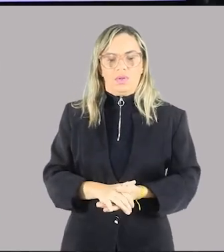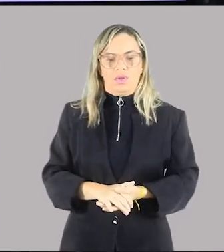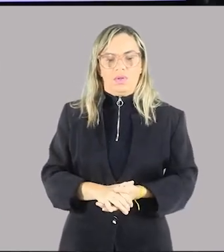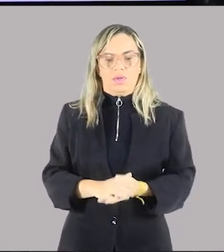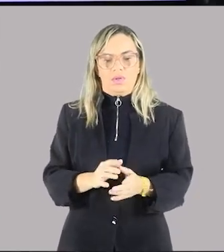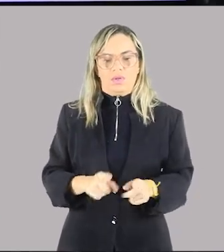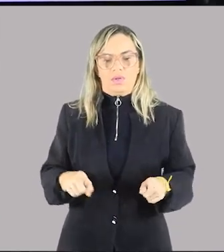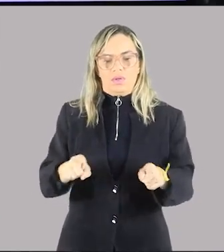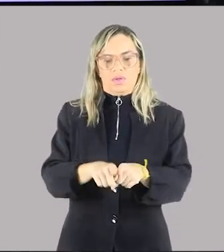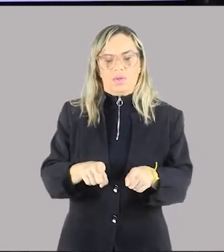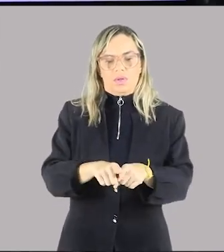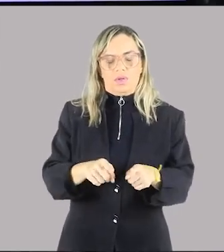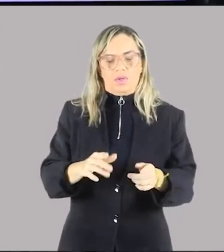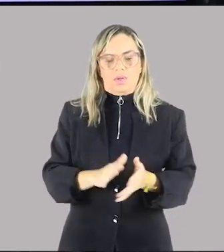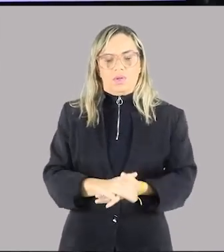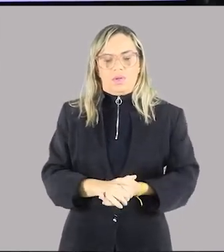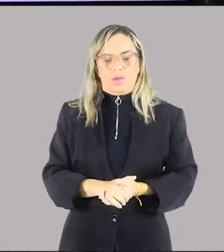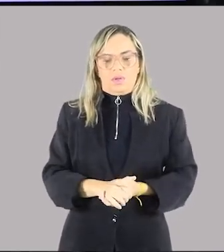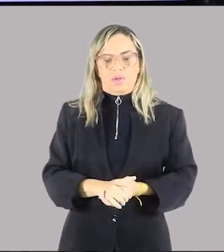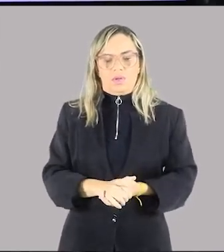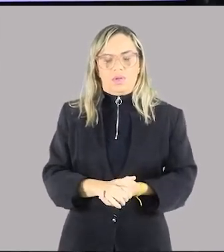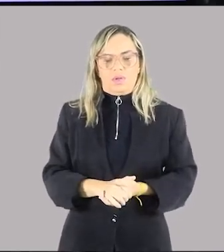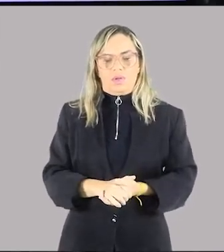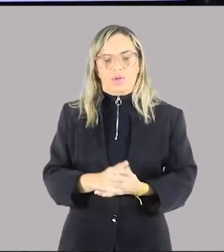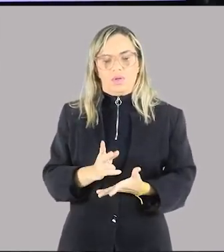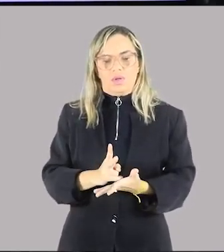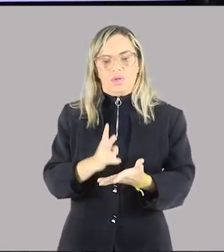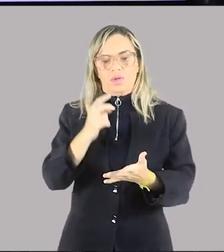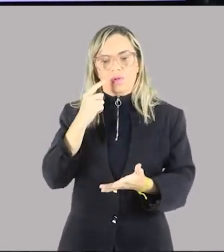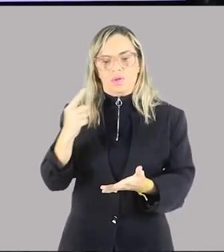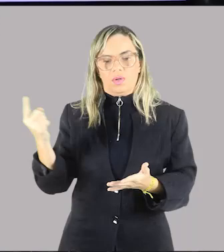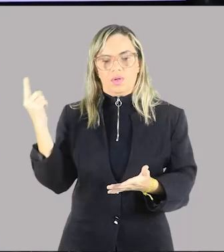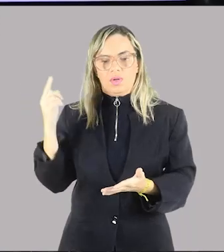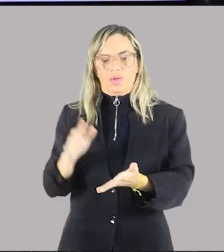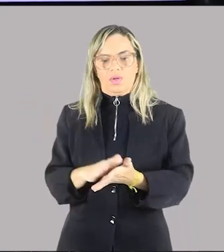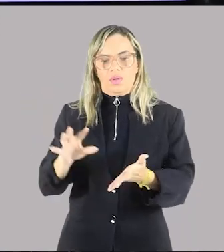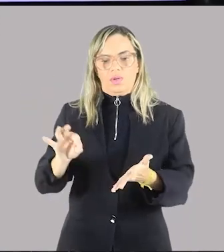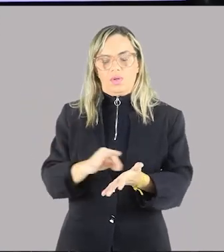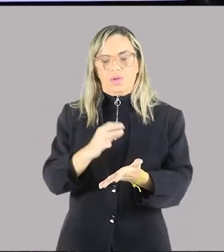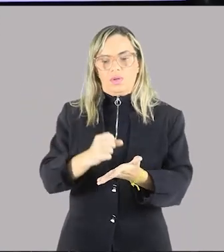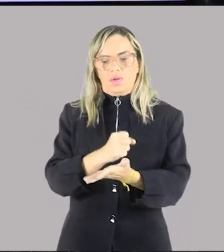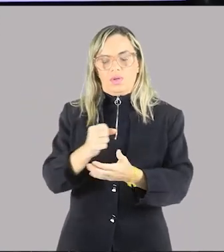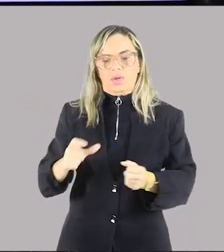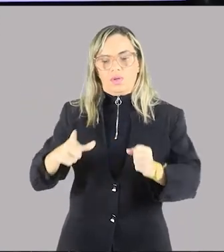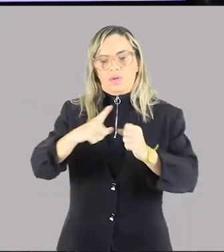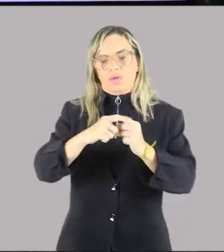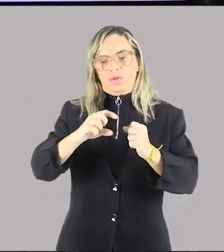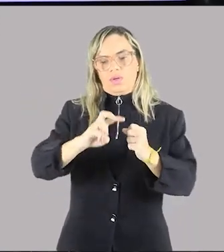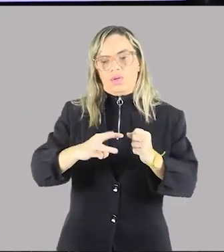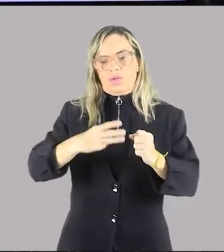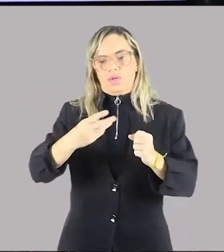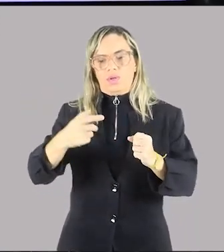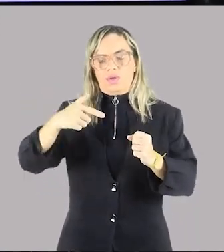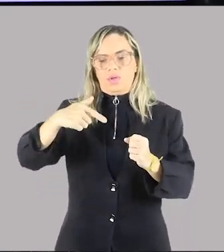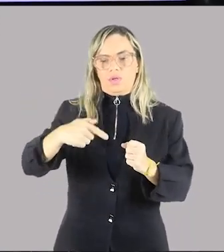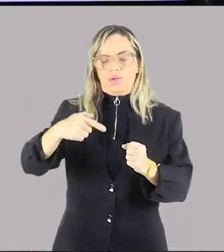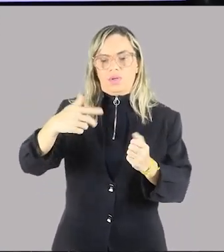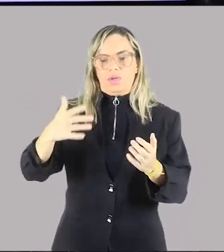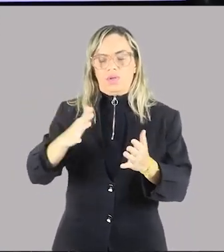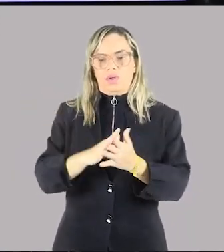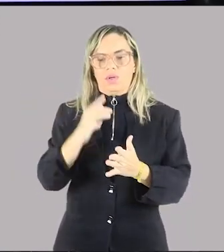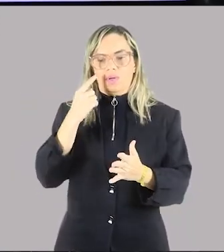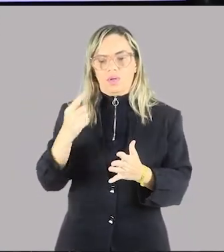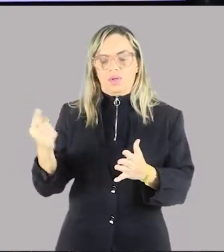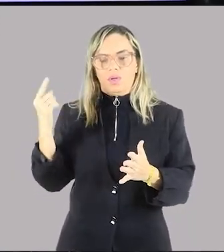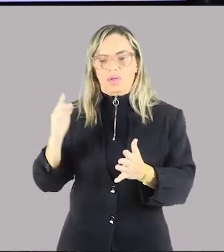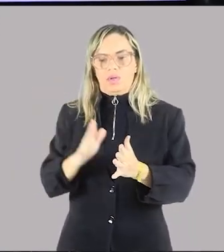contratados com base no artigo 37, inciso 9º da nossa Constituição. Contratação temporária por motivo excepcional